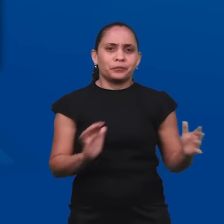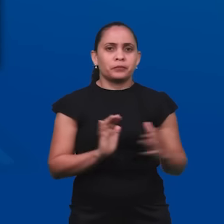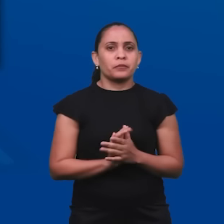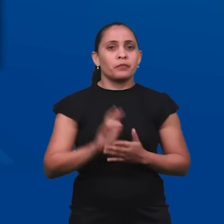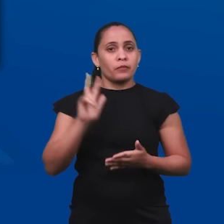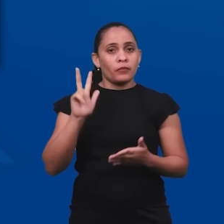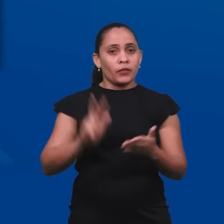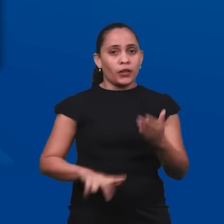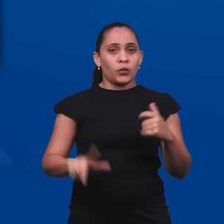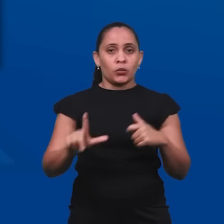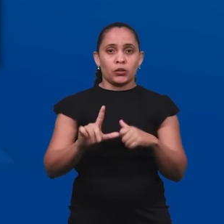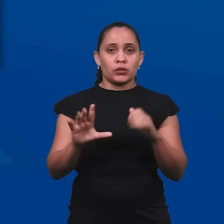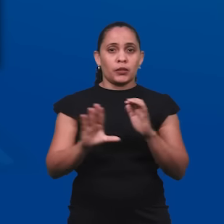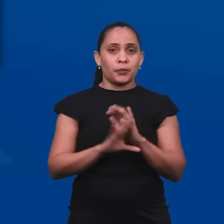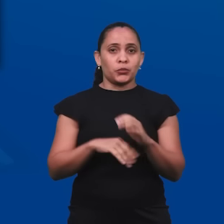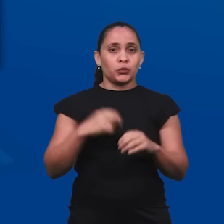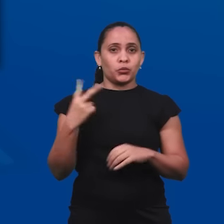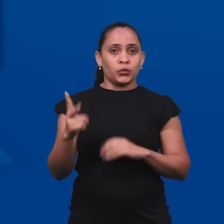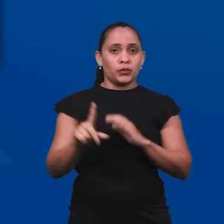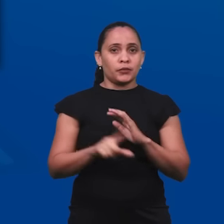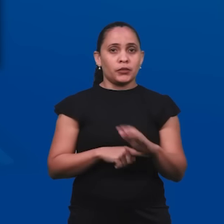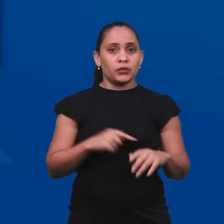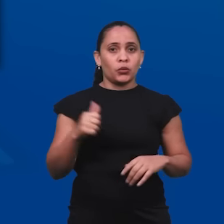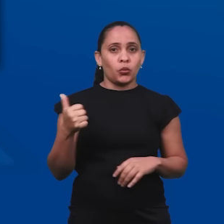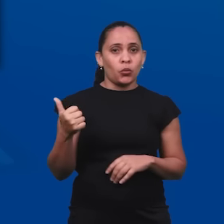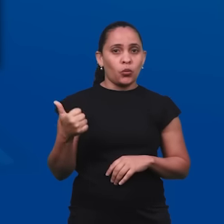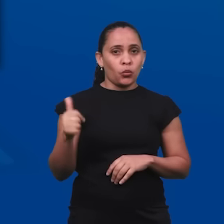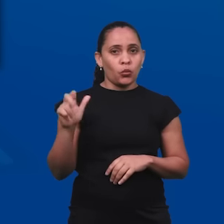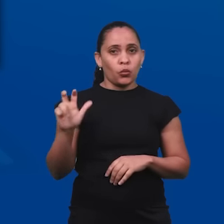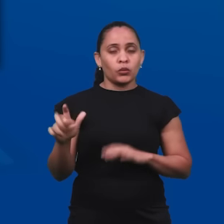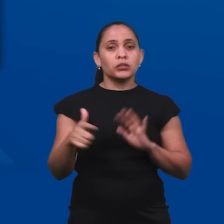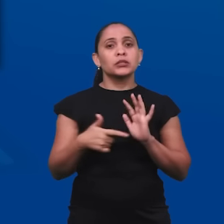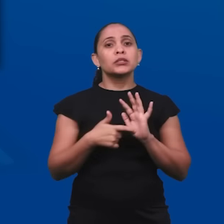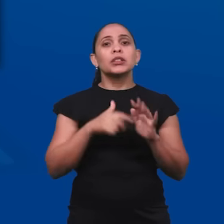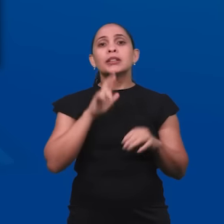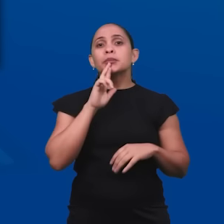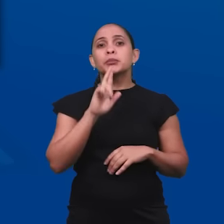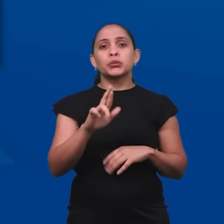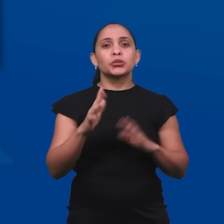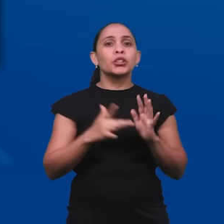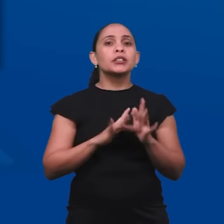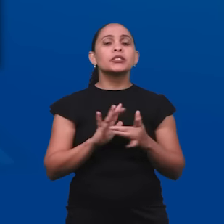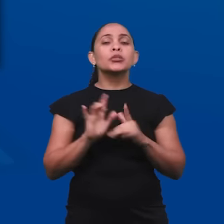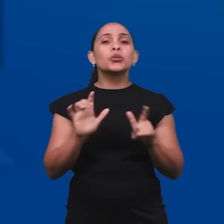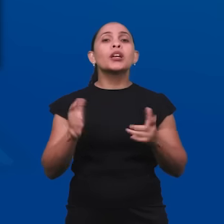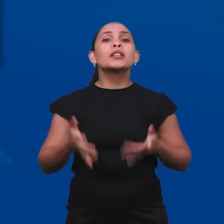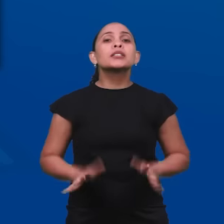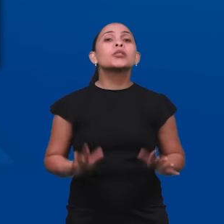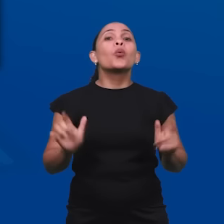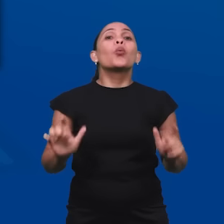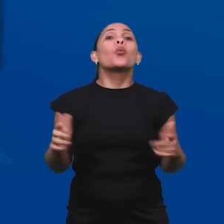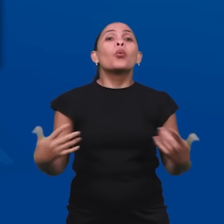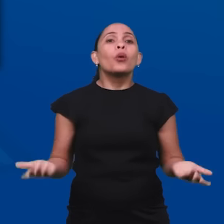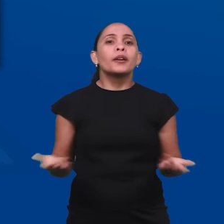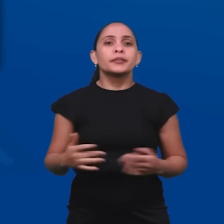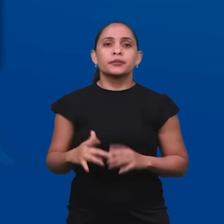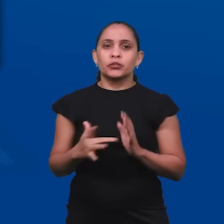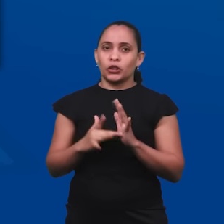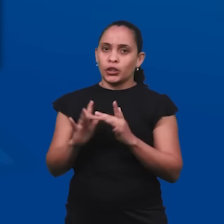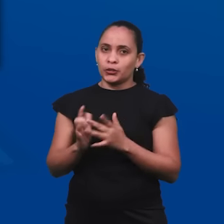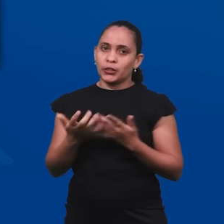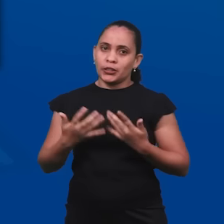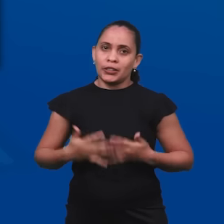Lucas capítulo 2, versículo 11 e responda: onde Jesus nasceu? Jesus nasceu